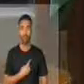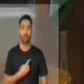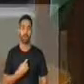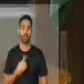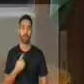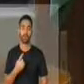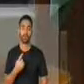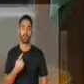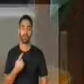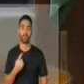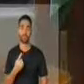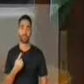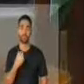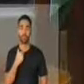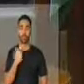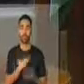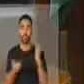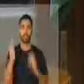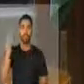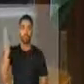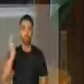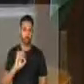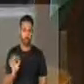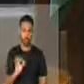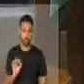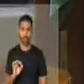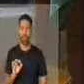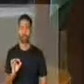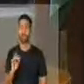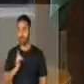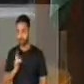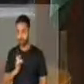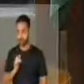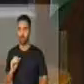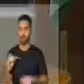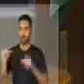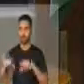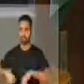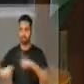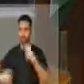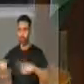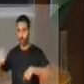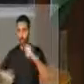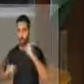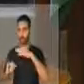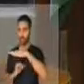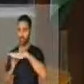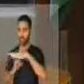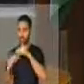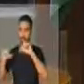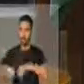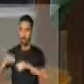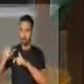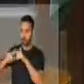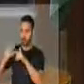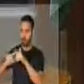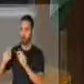perspectiva que é paralelo a cuidar da crise política institucional, nós nos